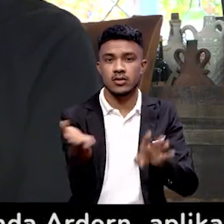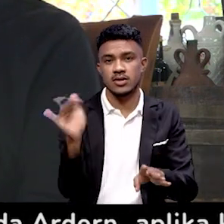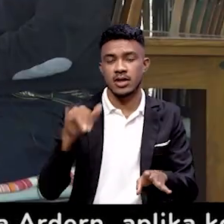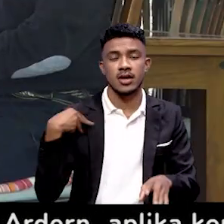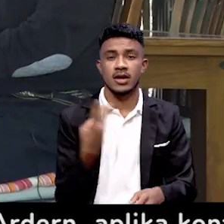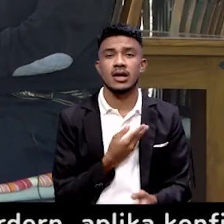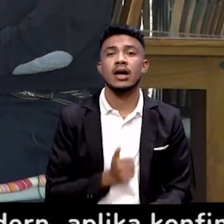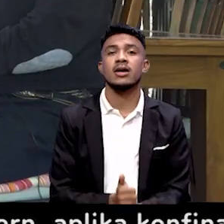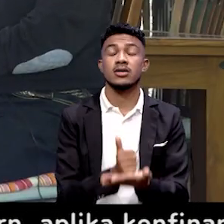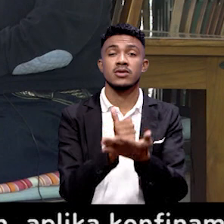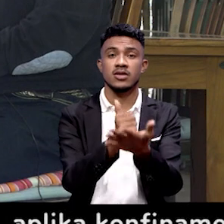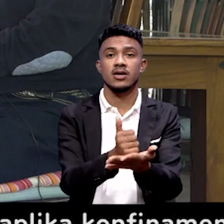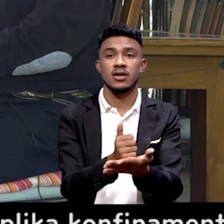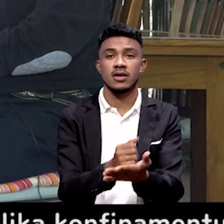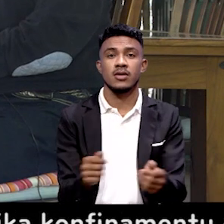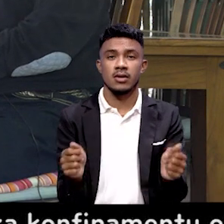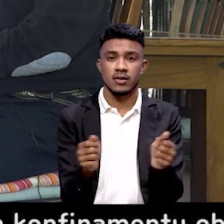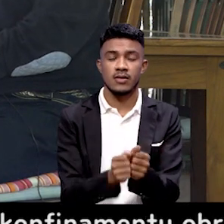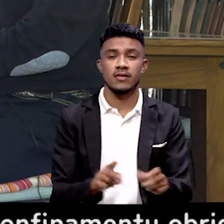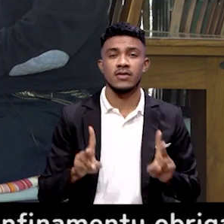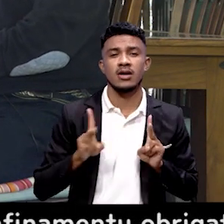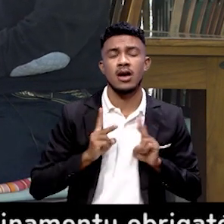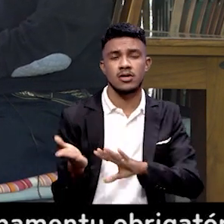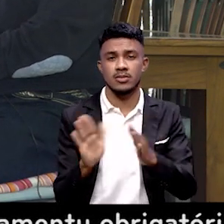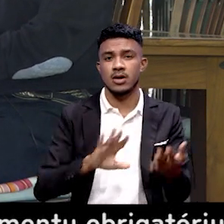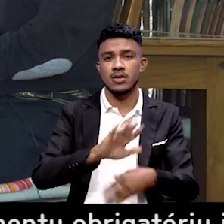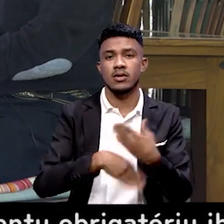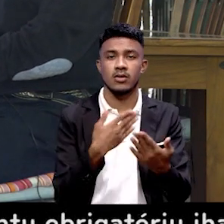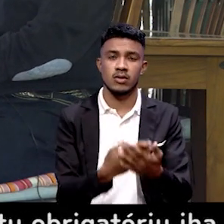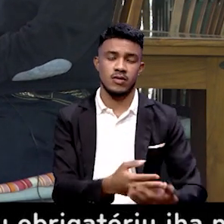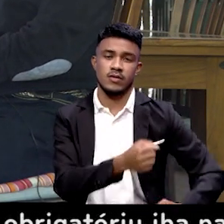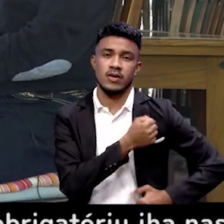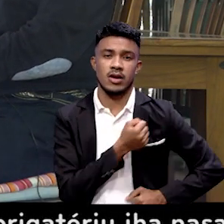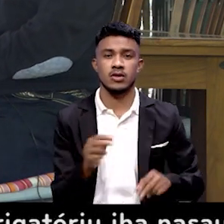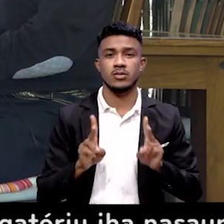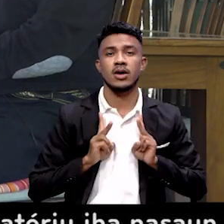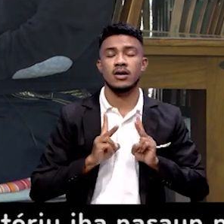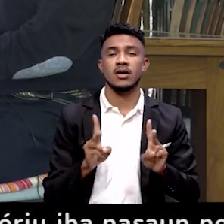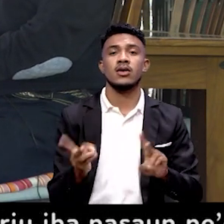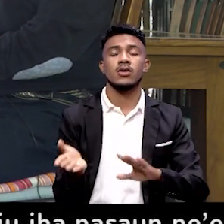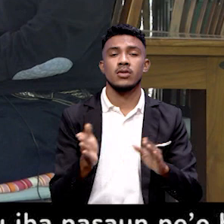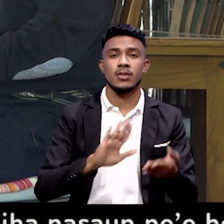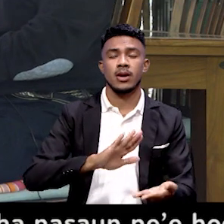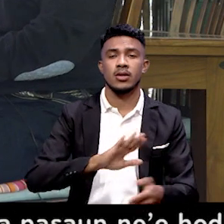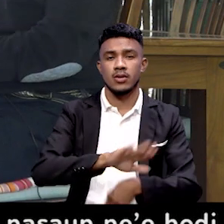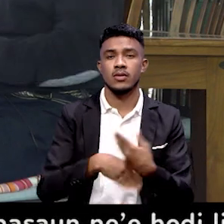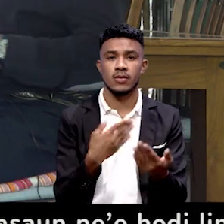Rahu, Comitê Central Morro, Valentim Morro, Quilas Laia,